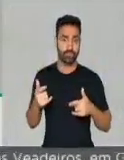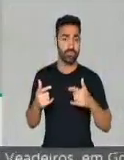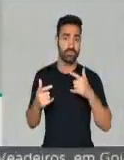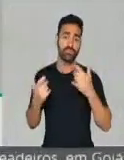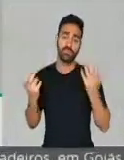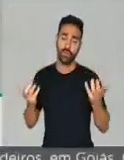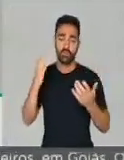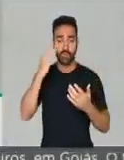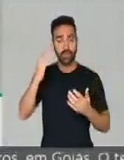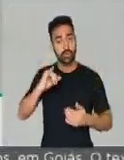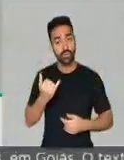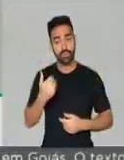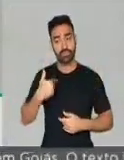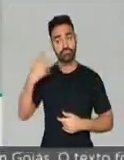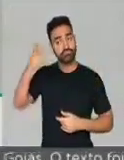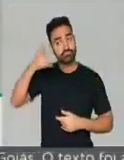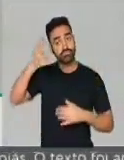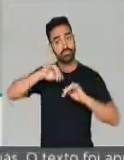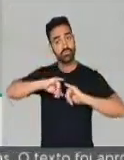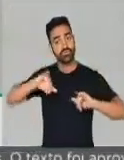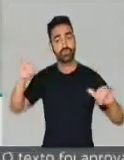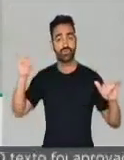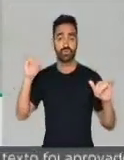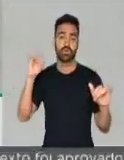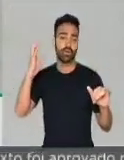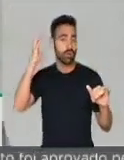a oportunidade e peço que a minha fala seja registrada nos meus de comunicação da casa. oportunidade seja registrada e registrada